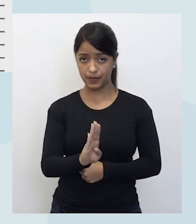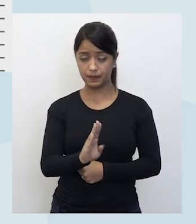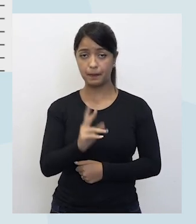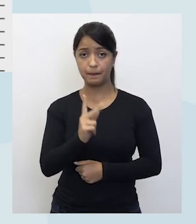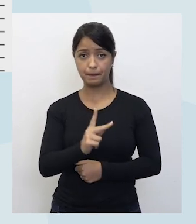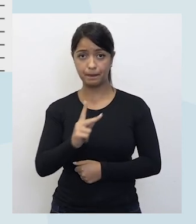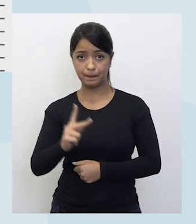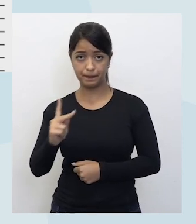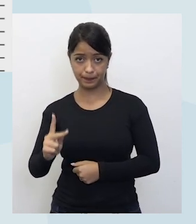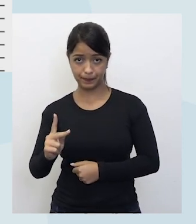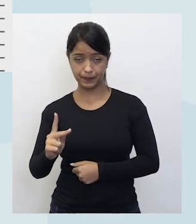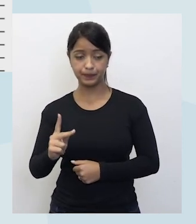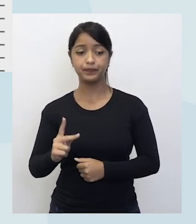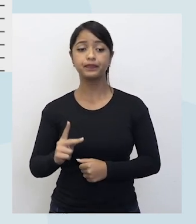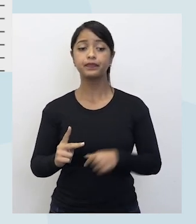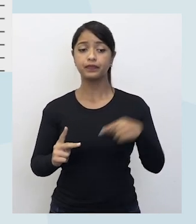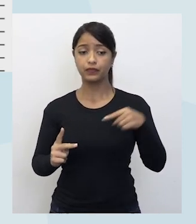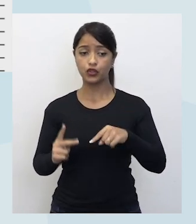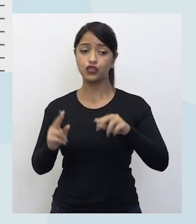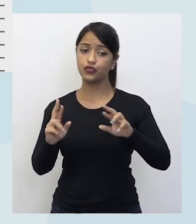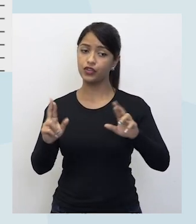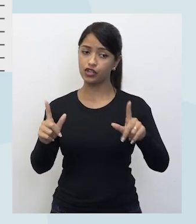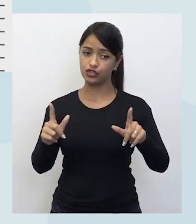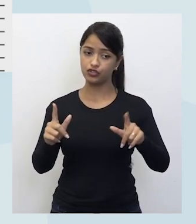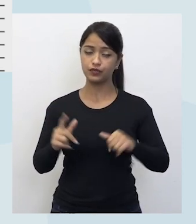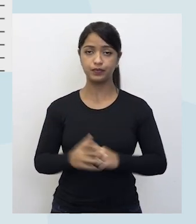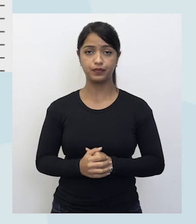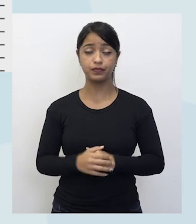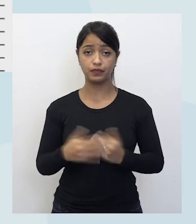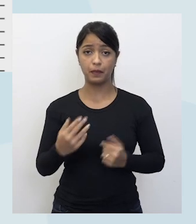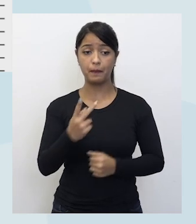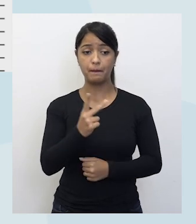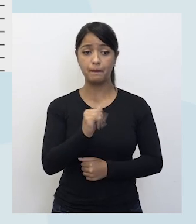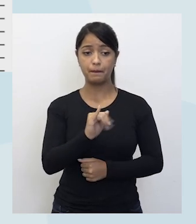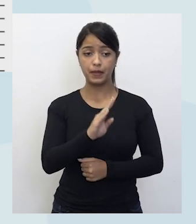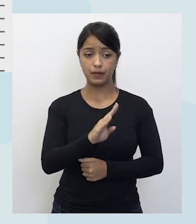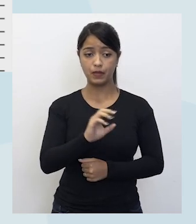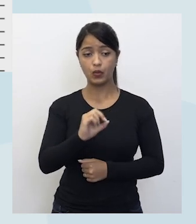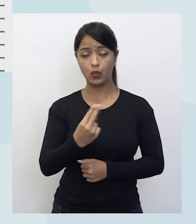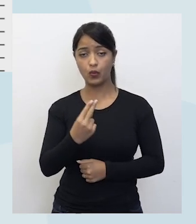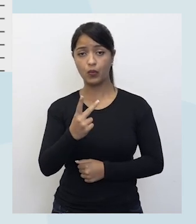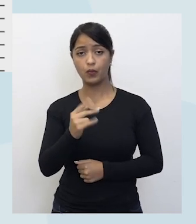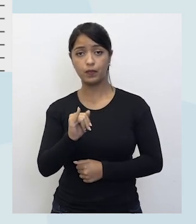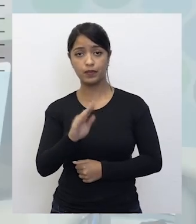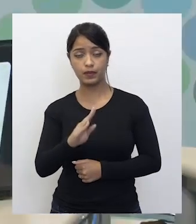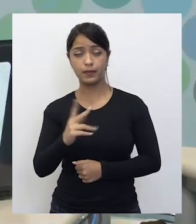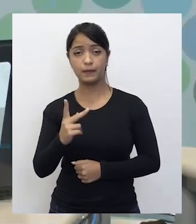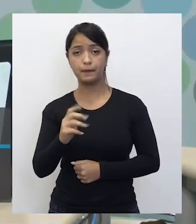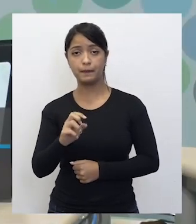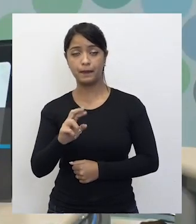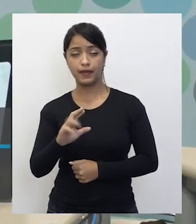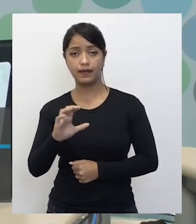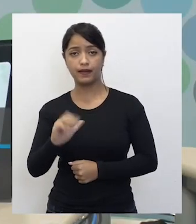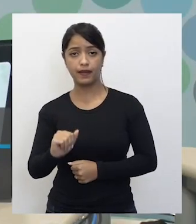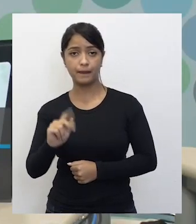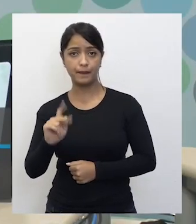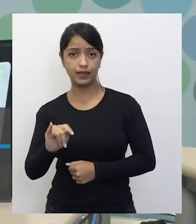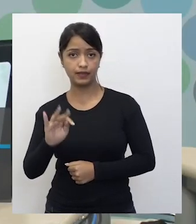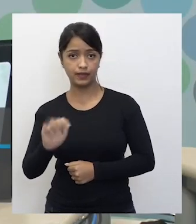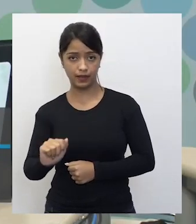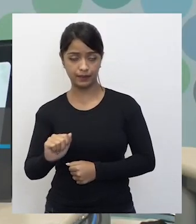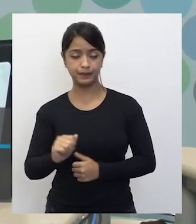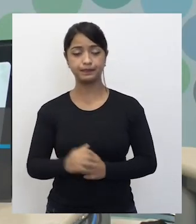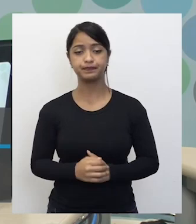diferença, né? Quando a gente faz análise só do PIB e do PIB per capita, né? E pegando ainda